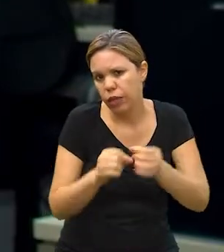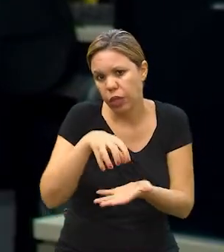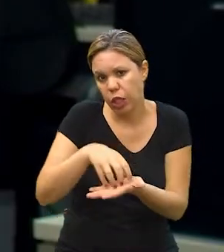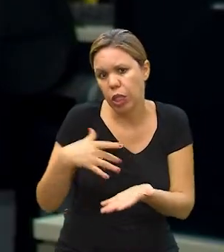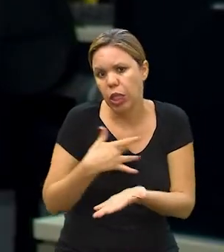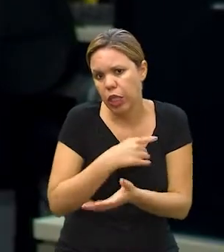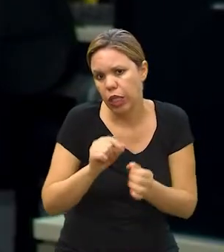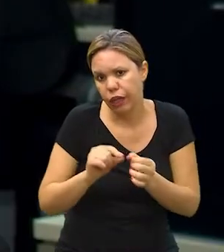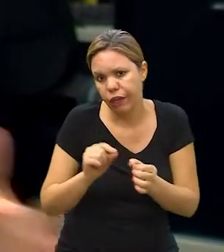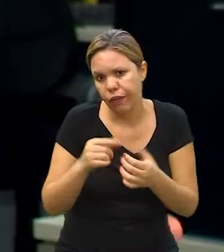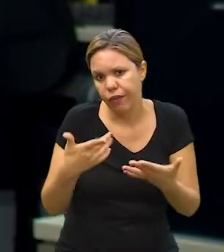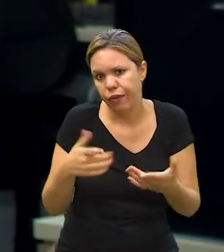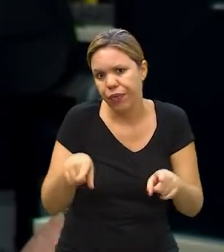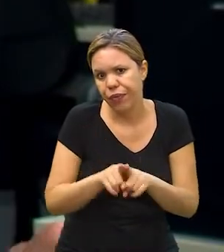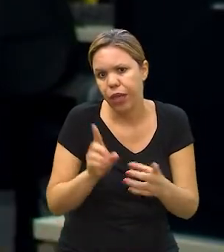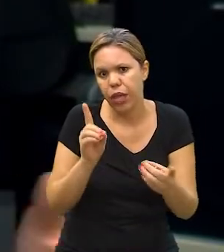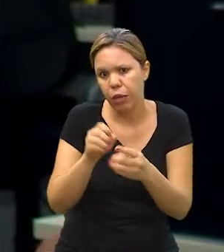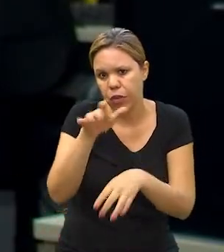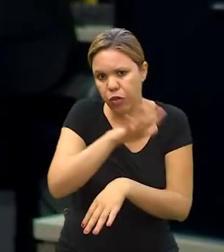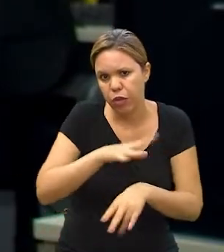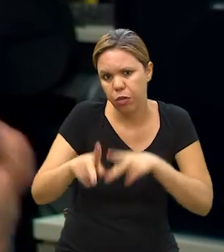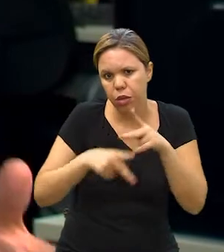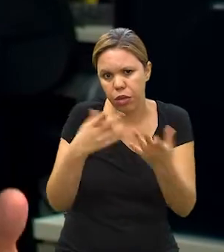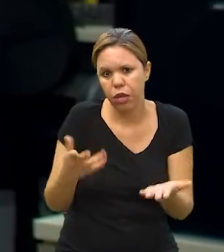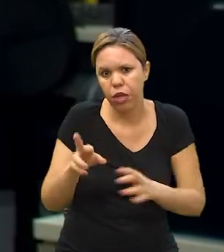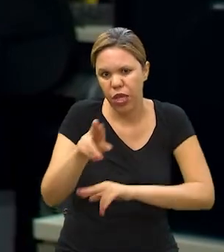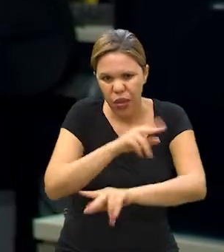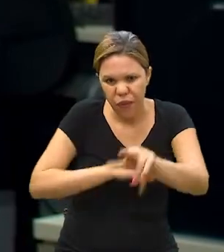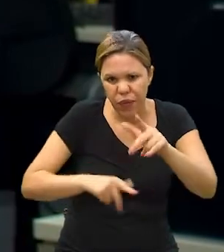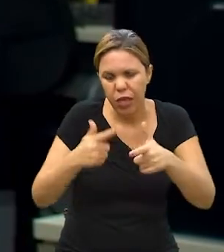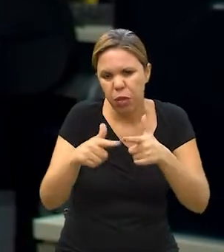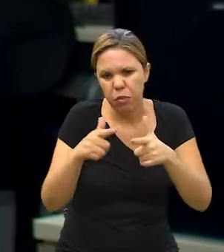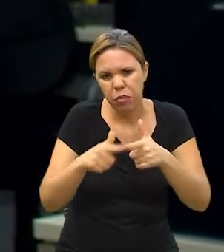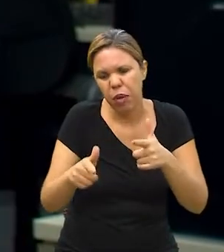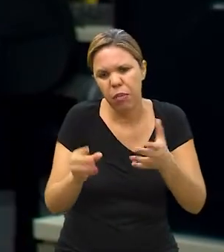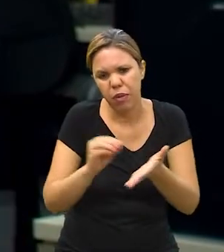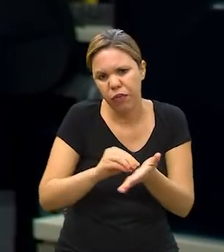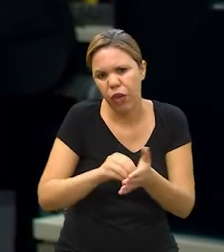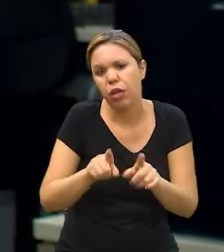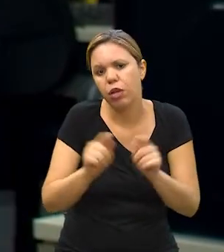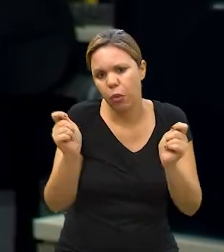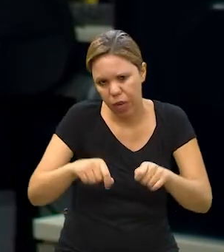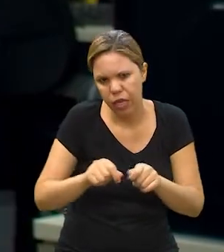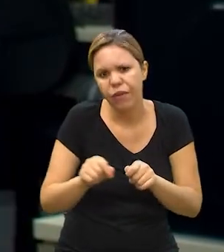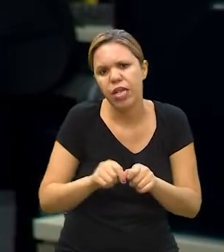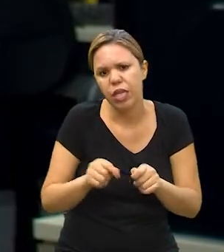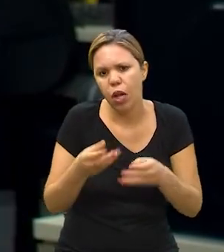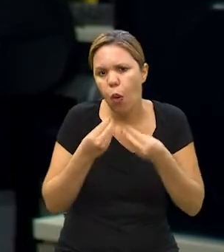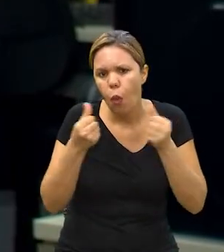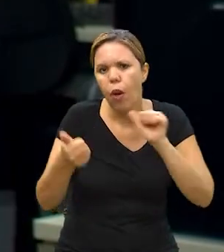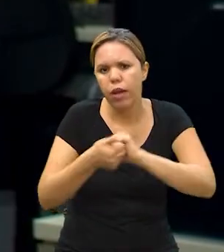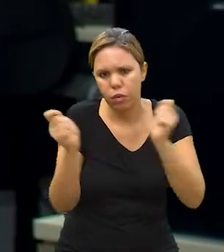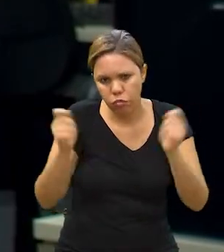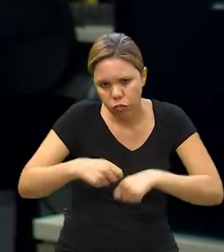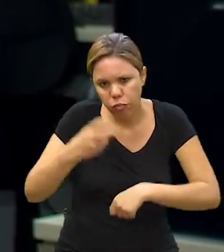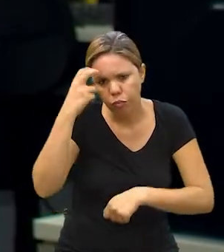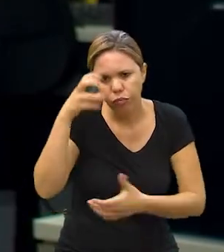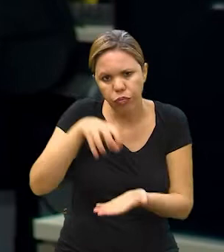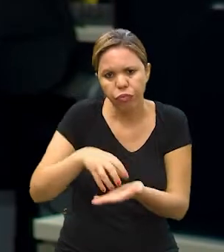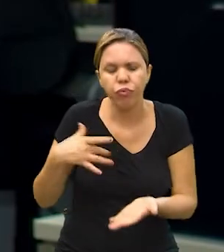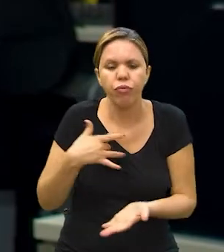saúde faz, né, além do atendimento geral da população para diversas mazelas, das mais diversas, e que podem ser feitos com muita qualidade e competência no